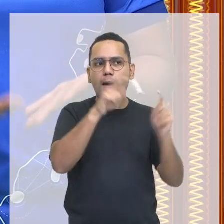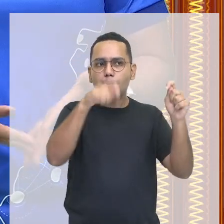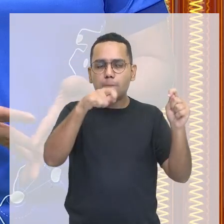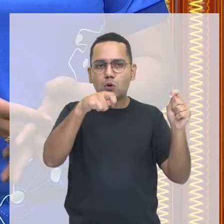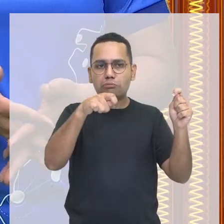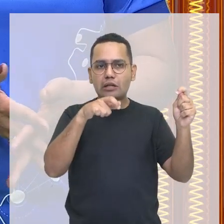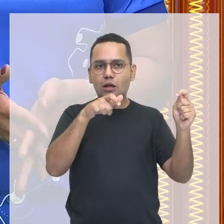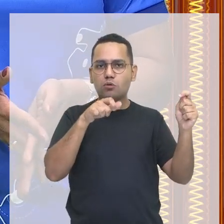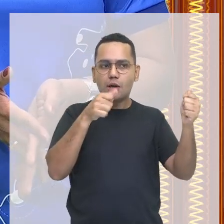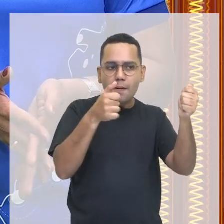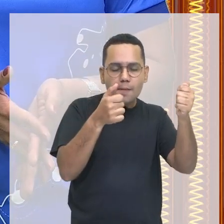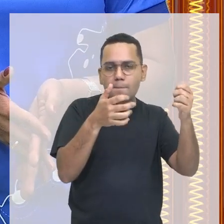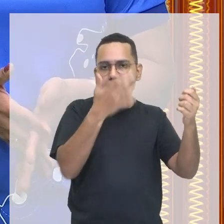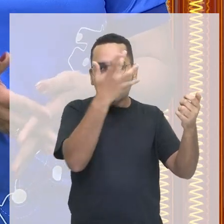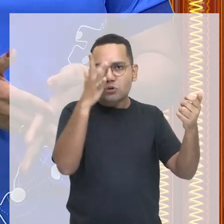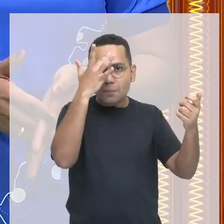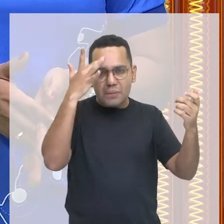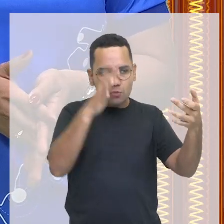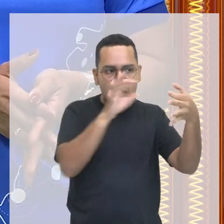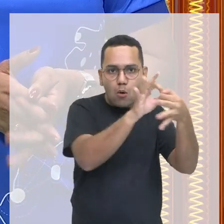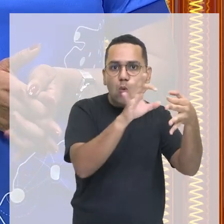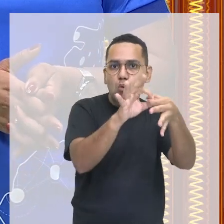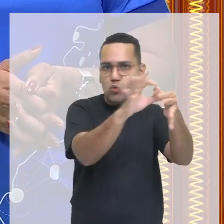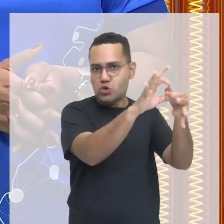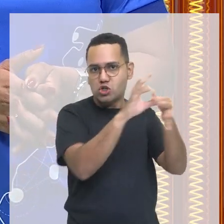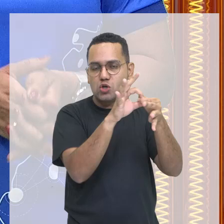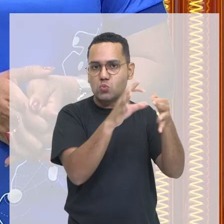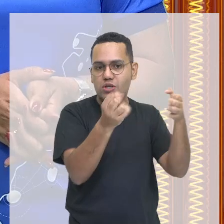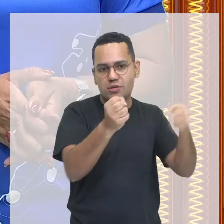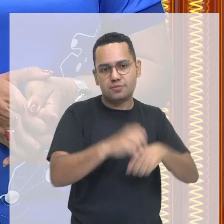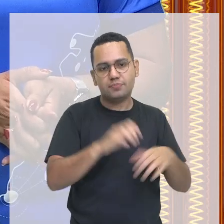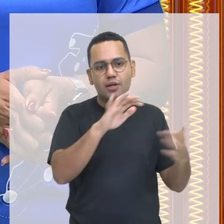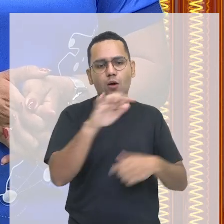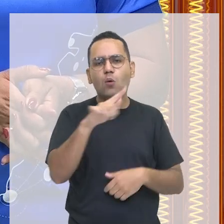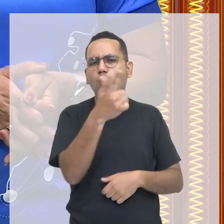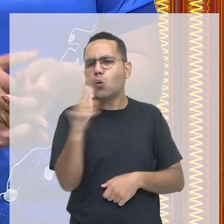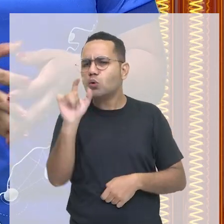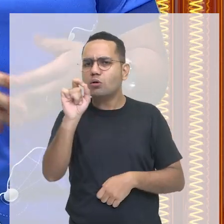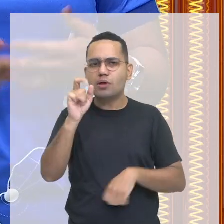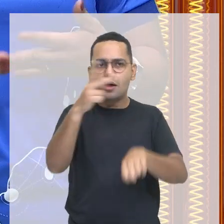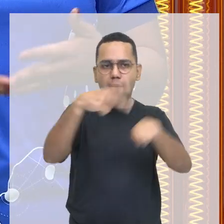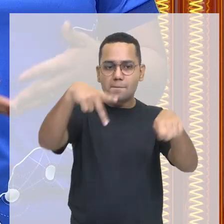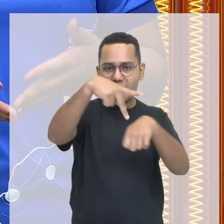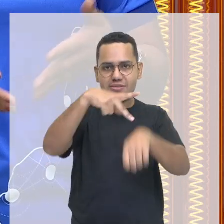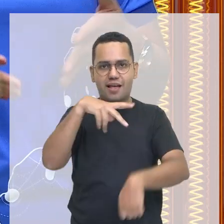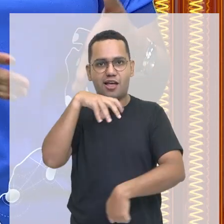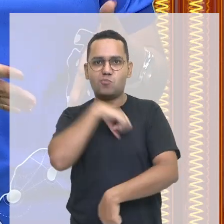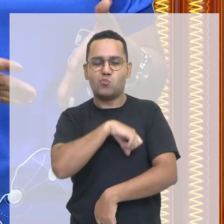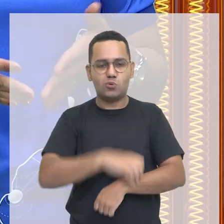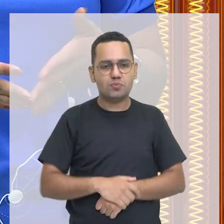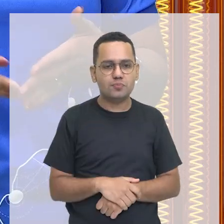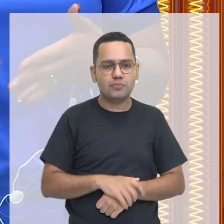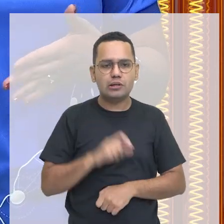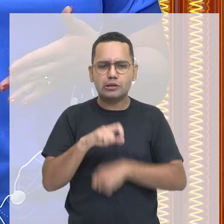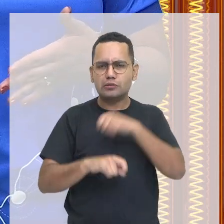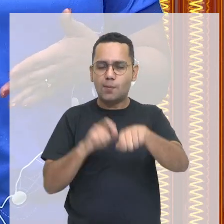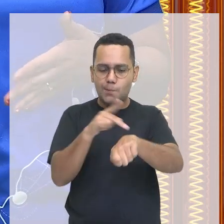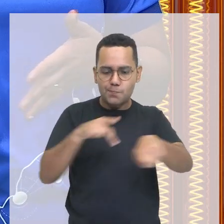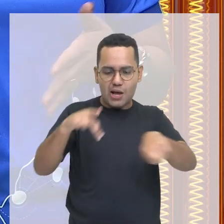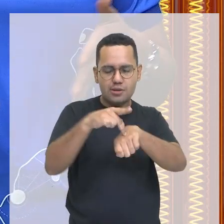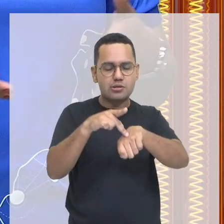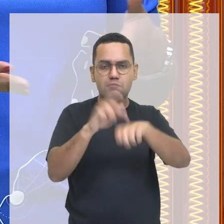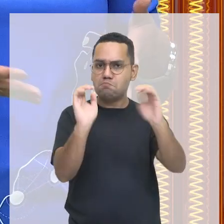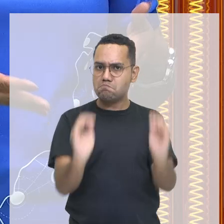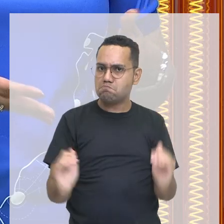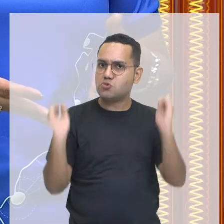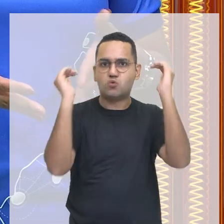mais afiliados ao seu sistema. Nós temos também a presença do nacionalismo, que seria o quê? A soberania da